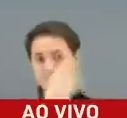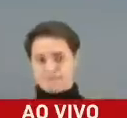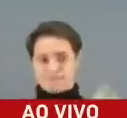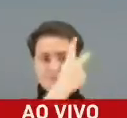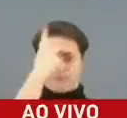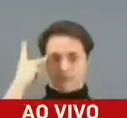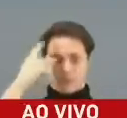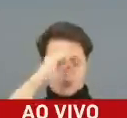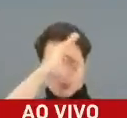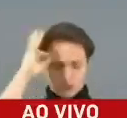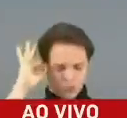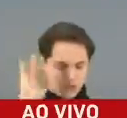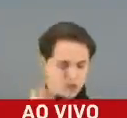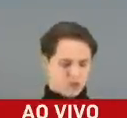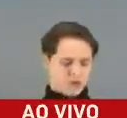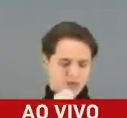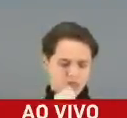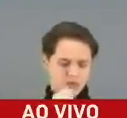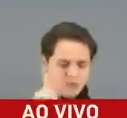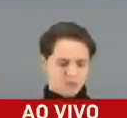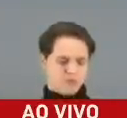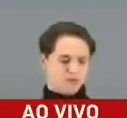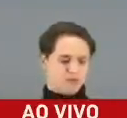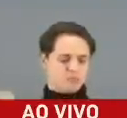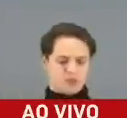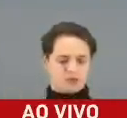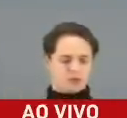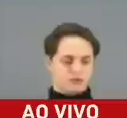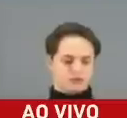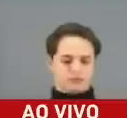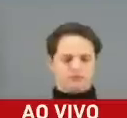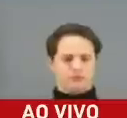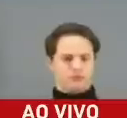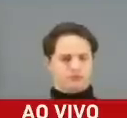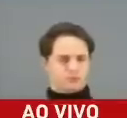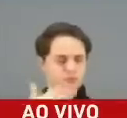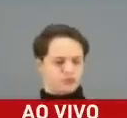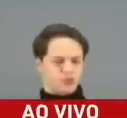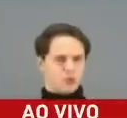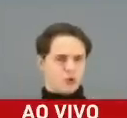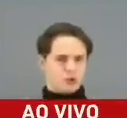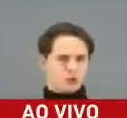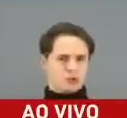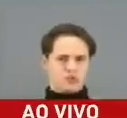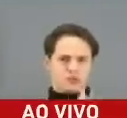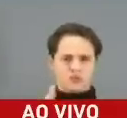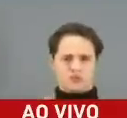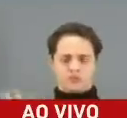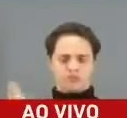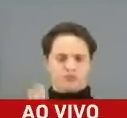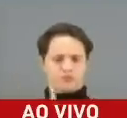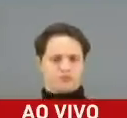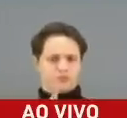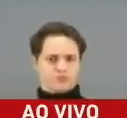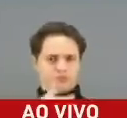pessoas inocentes e injustas que ainda presas estão e algumas sofrendo restrições de liberdade, homenageadas aqui pelo vídeo mostrado pelo deputado Eduardo